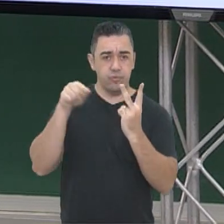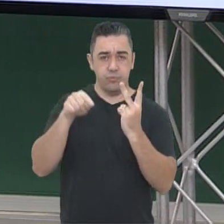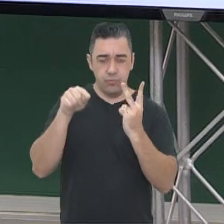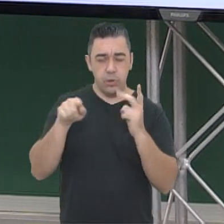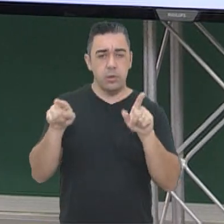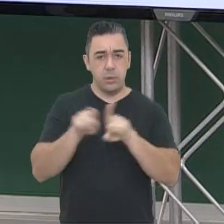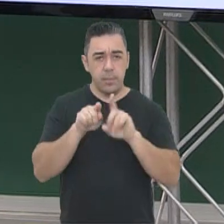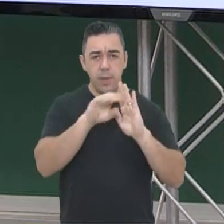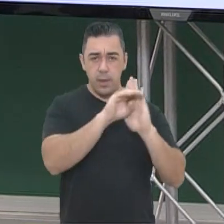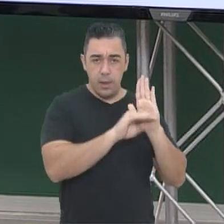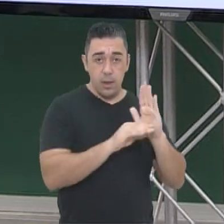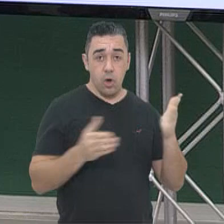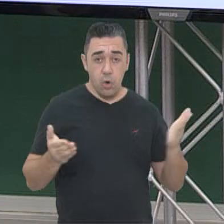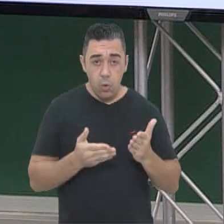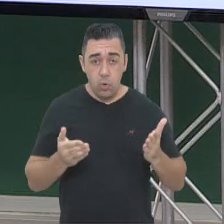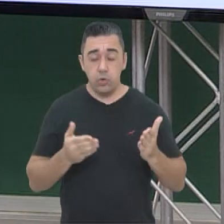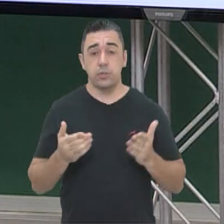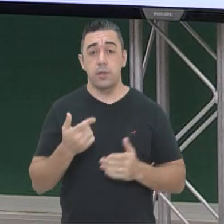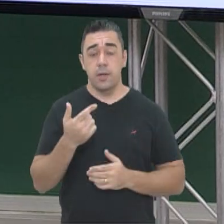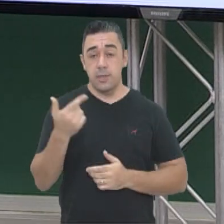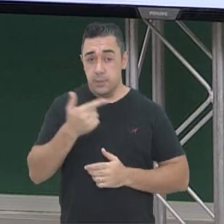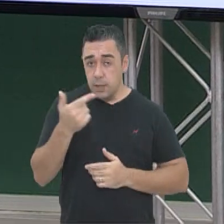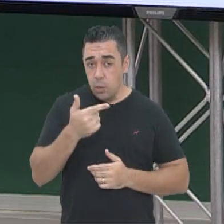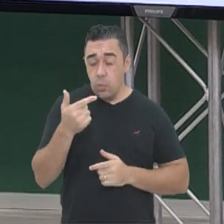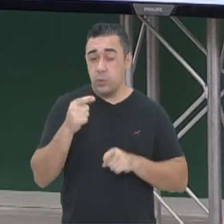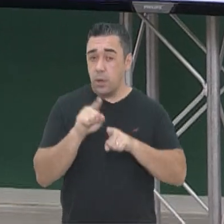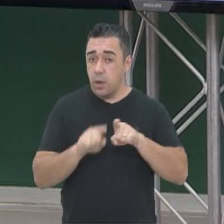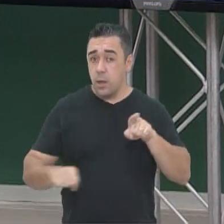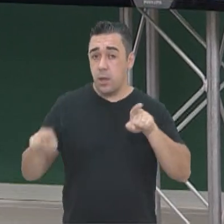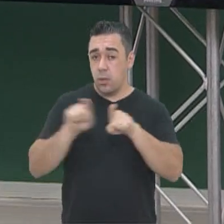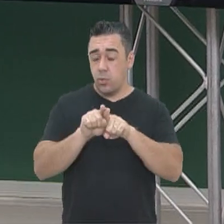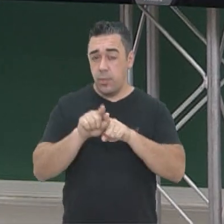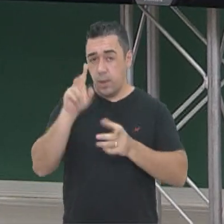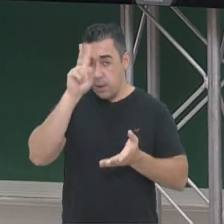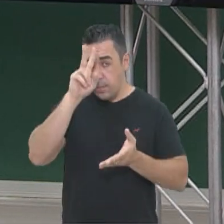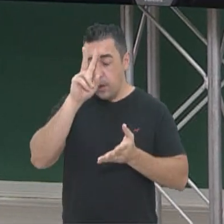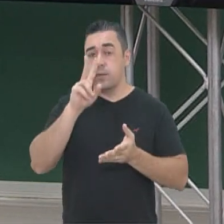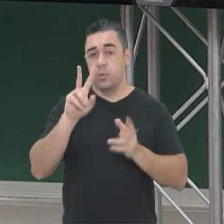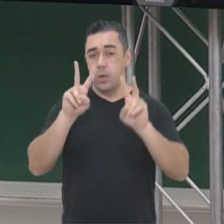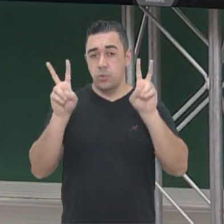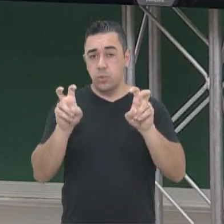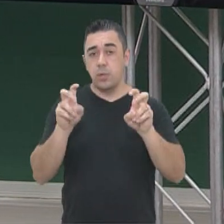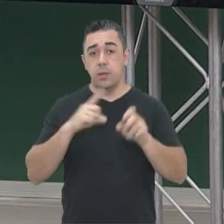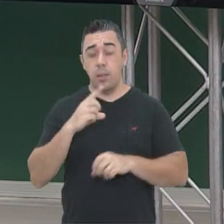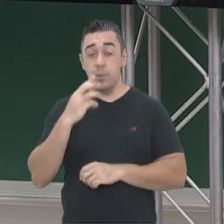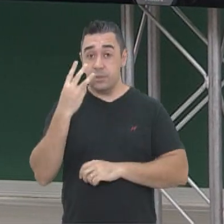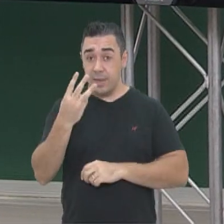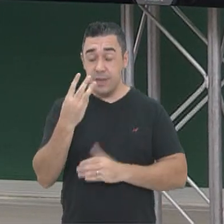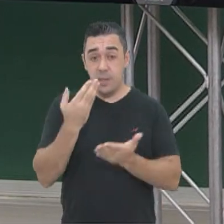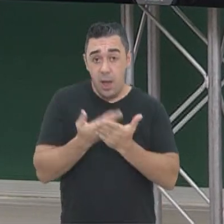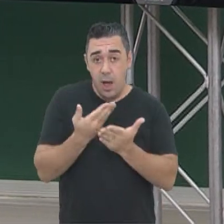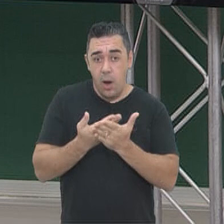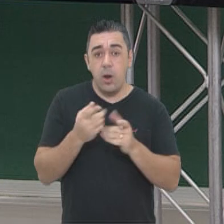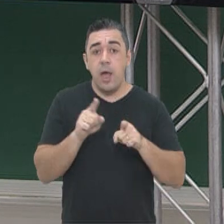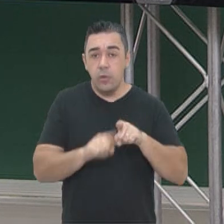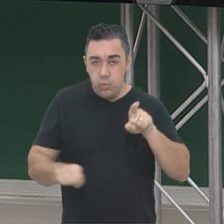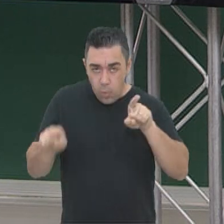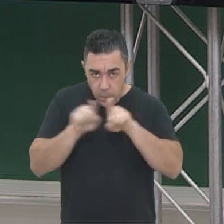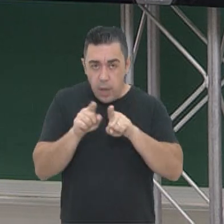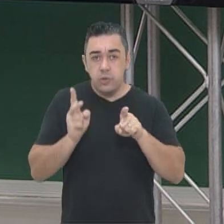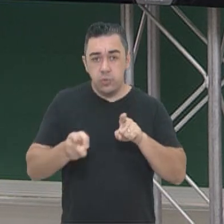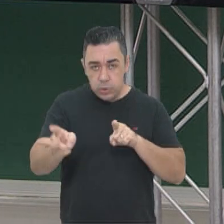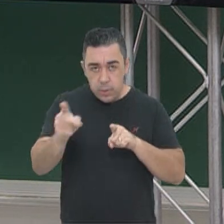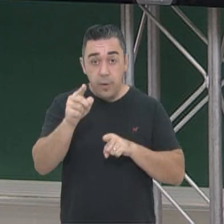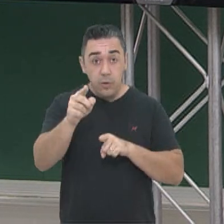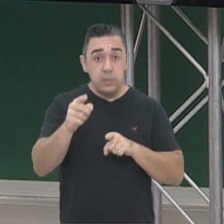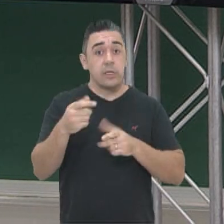ok? Essa foi a nossa segunda retomada desse assunto, ainda teremos mais 3 aulas só de retomada, então se você ainda não